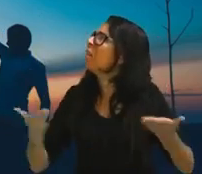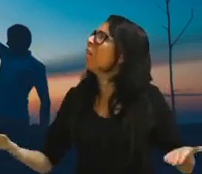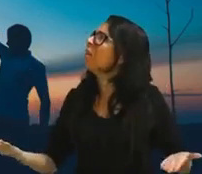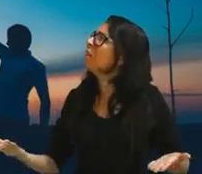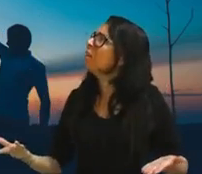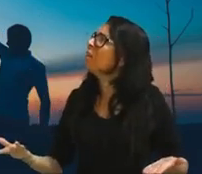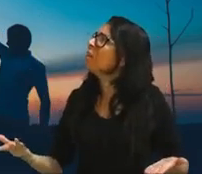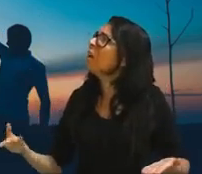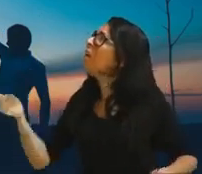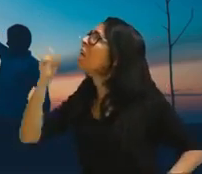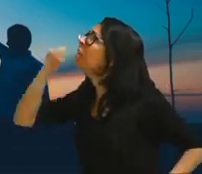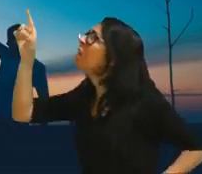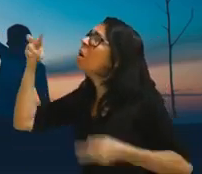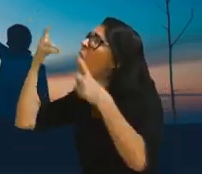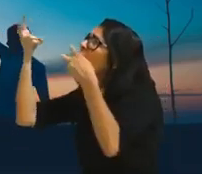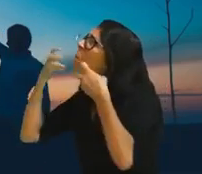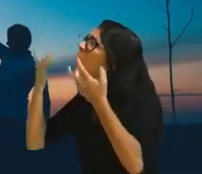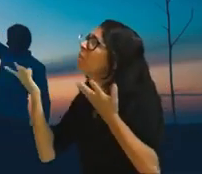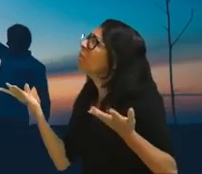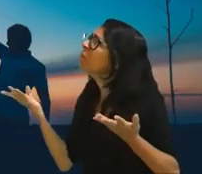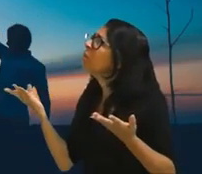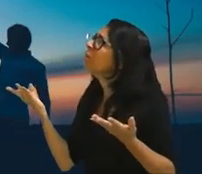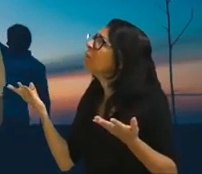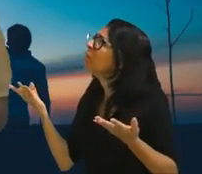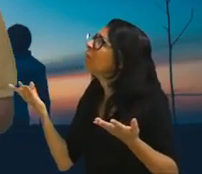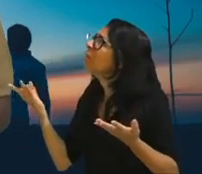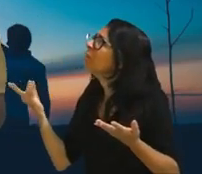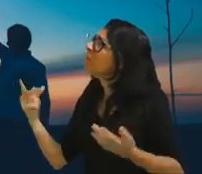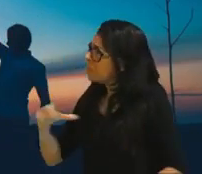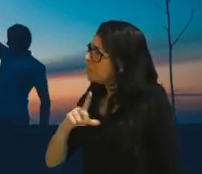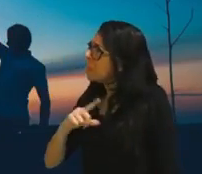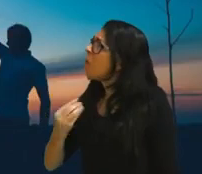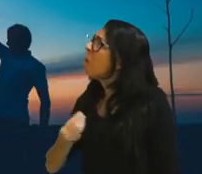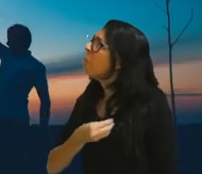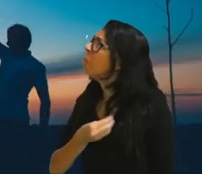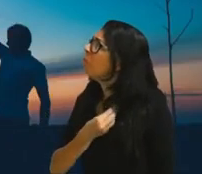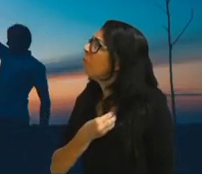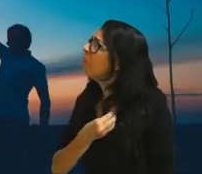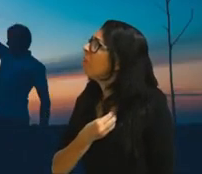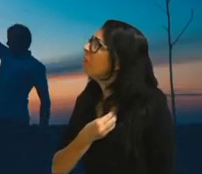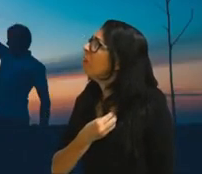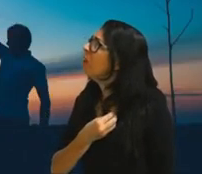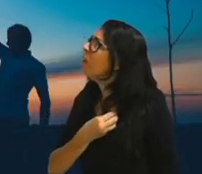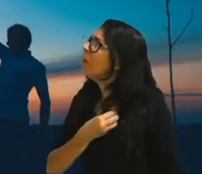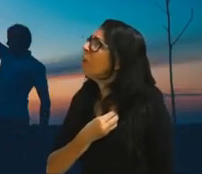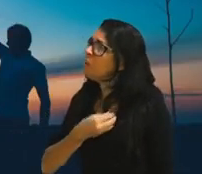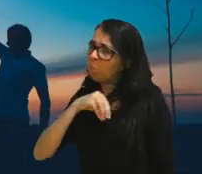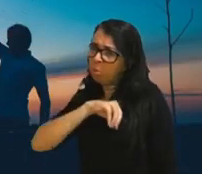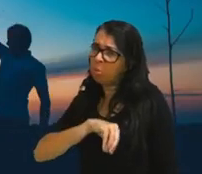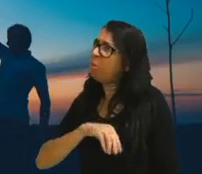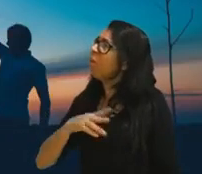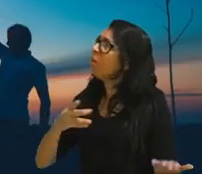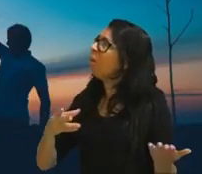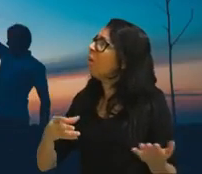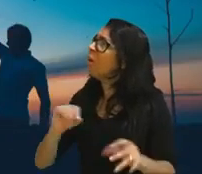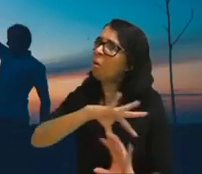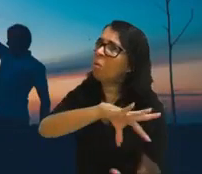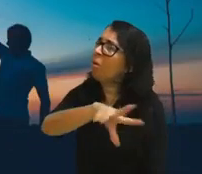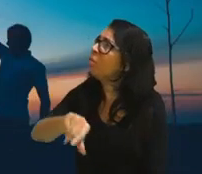só o pedido, o motivo de oração no dia 12, campanha de